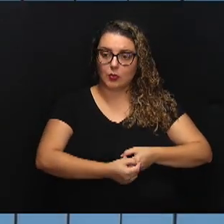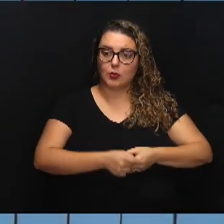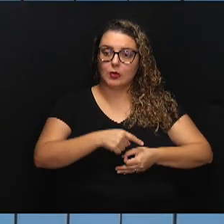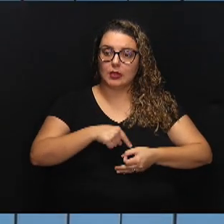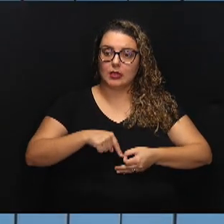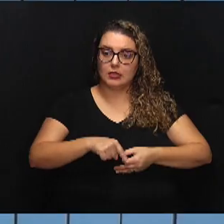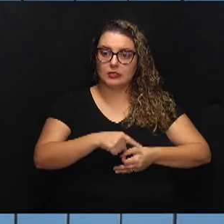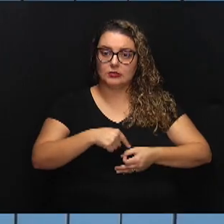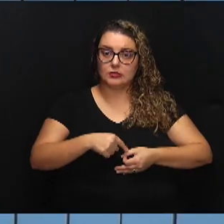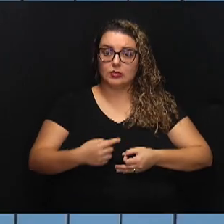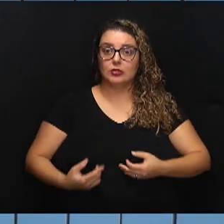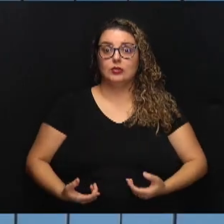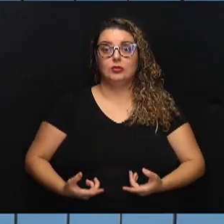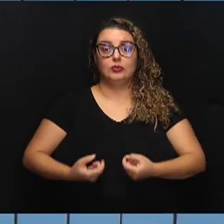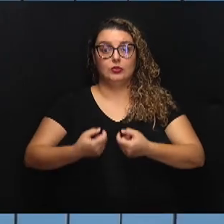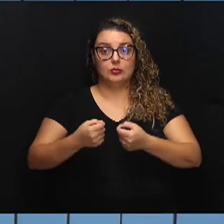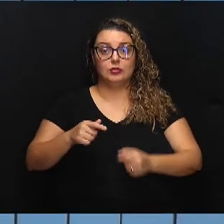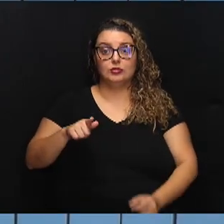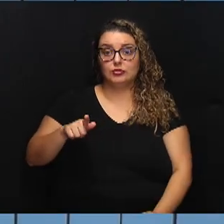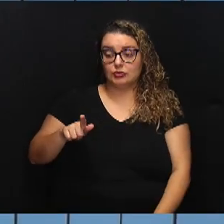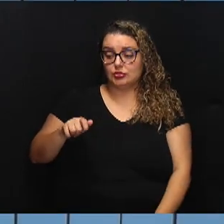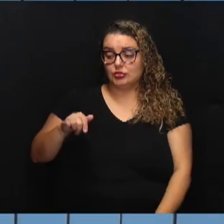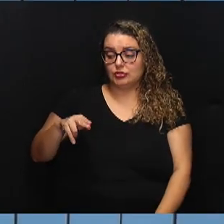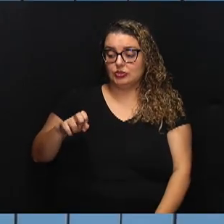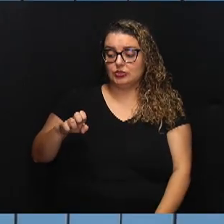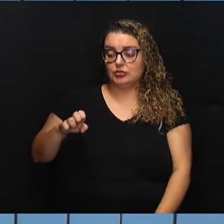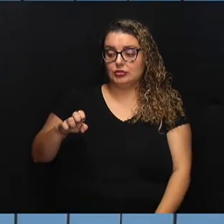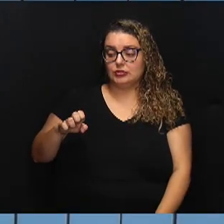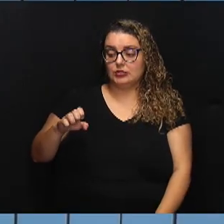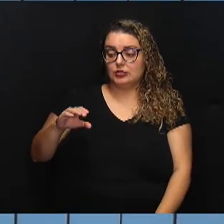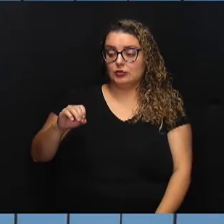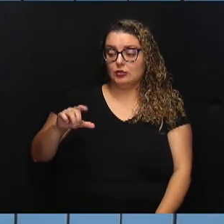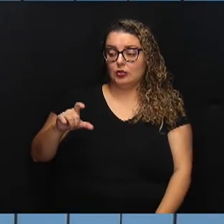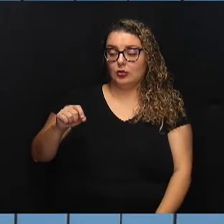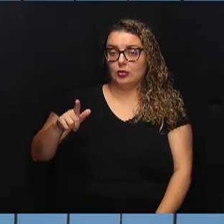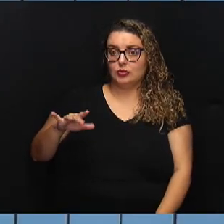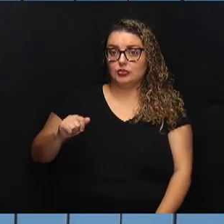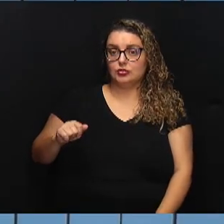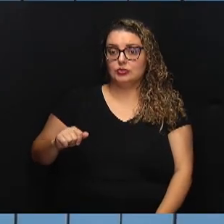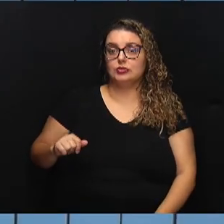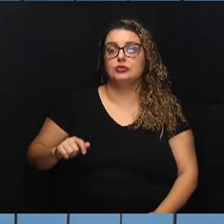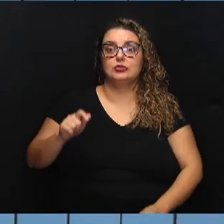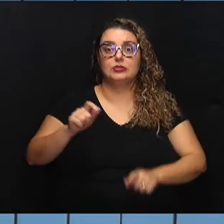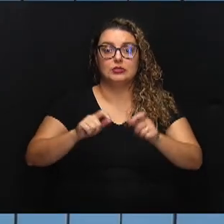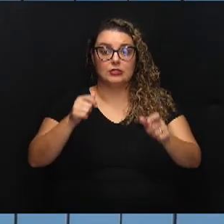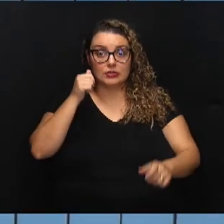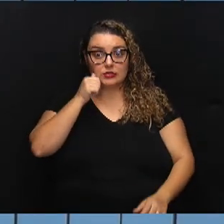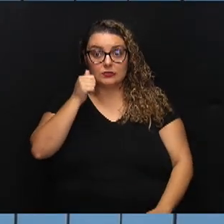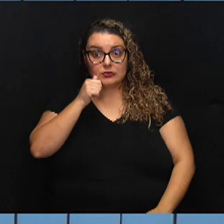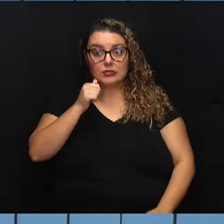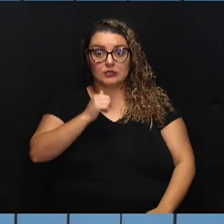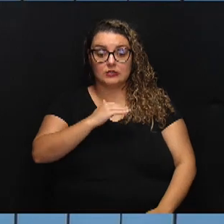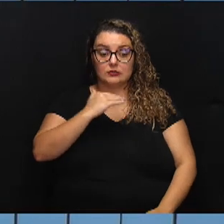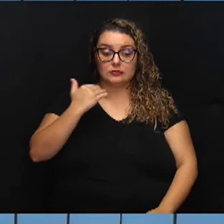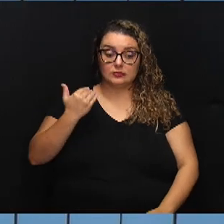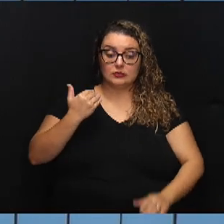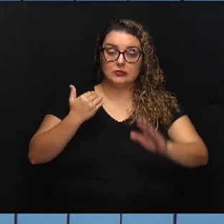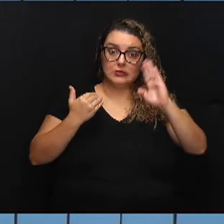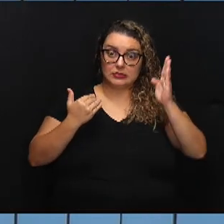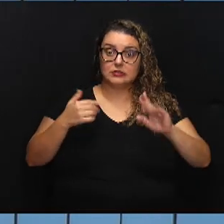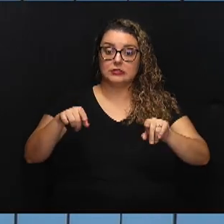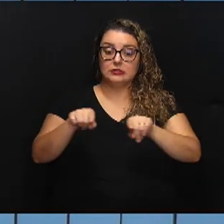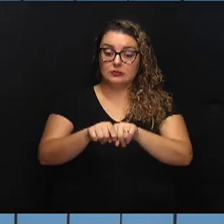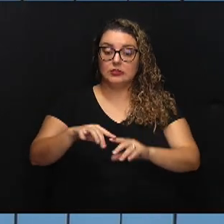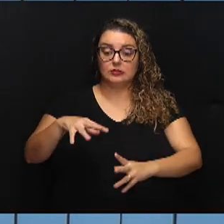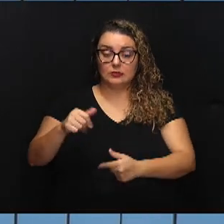tumores ginecológicos que mais matam as mulheres brasileiras e também no mundo. Exatamente, doutora. Até para a gente iniciar aqui o